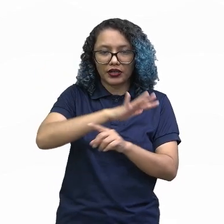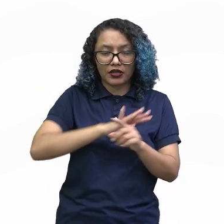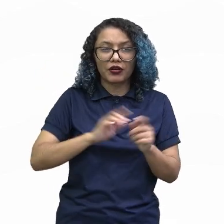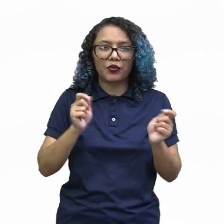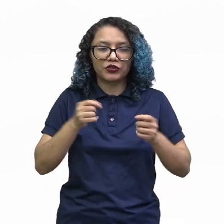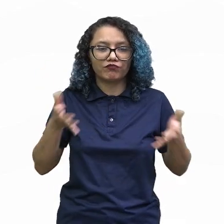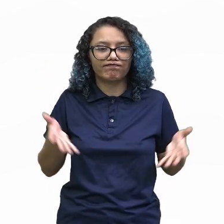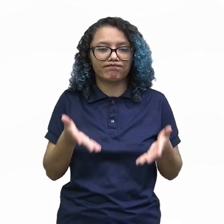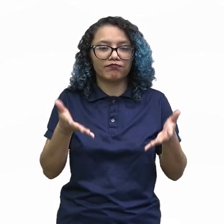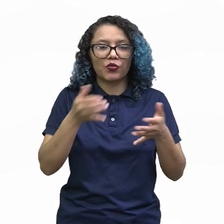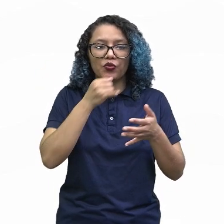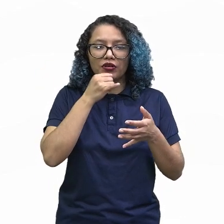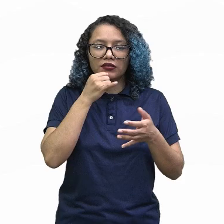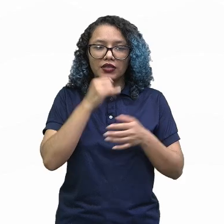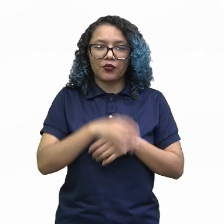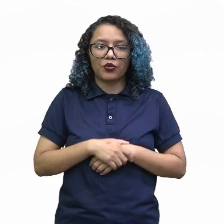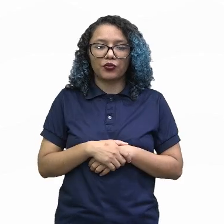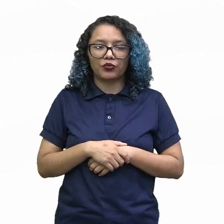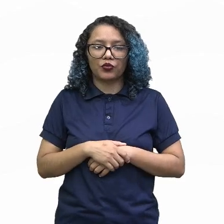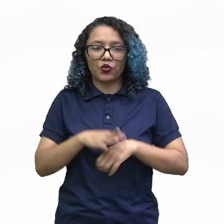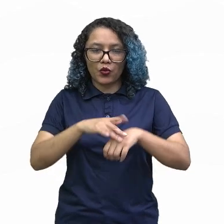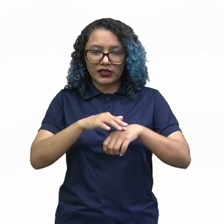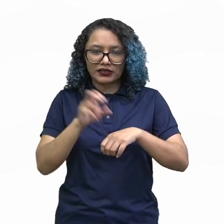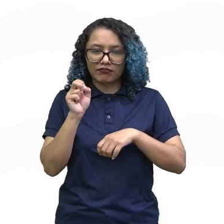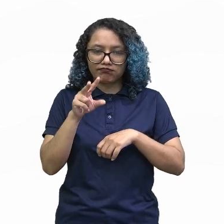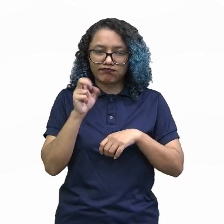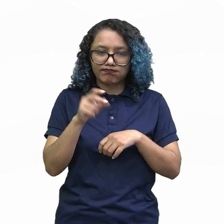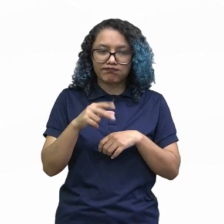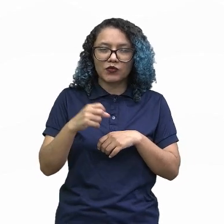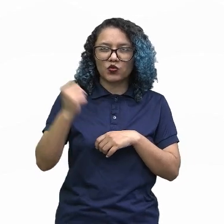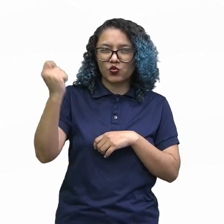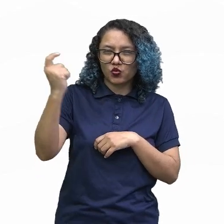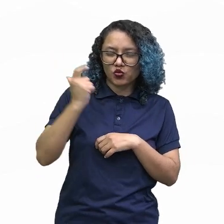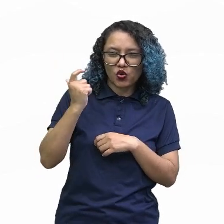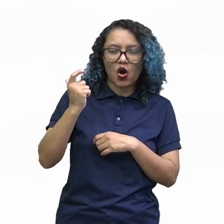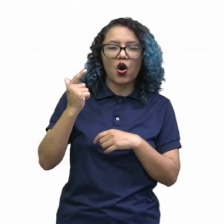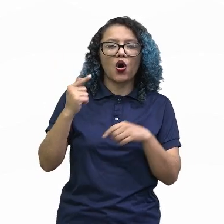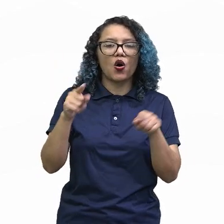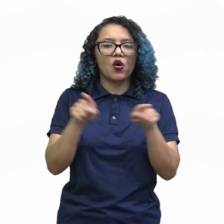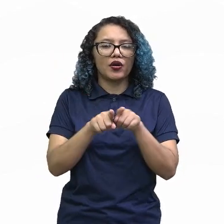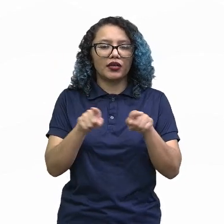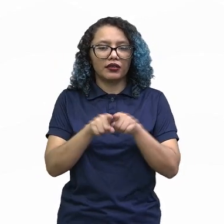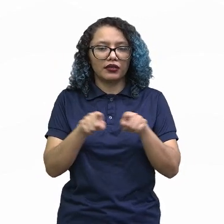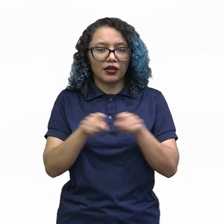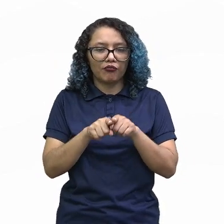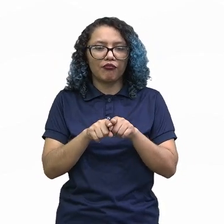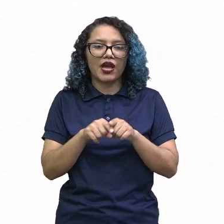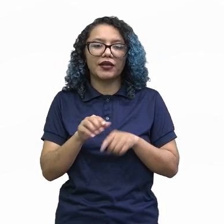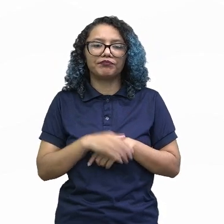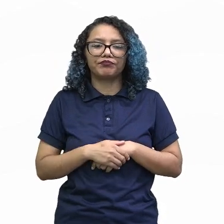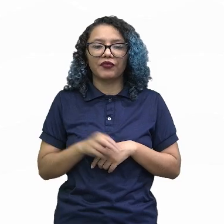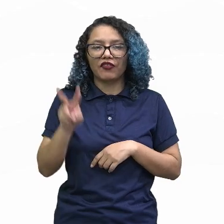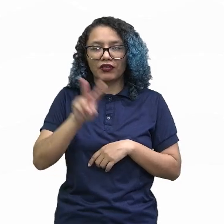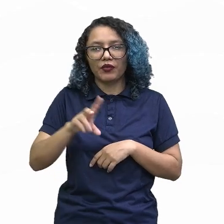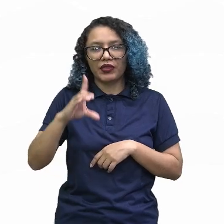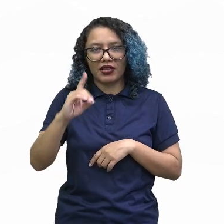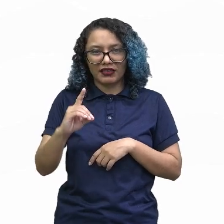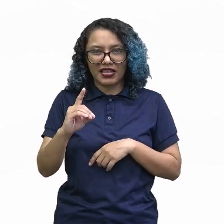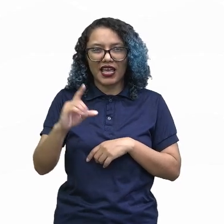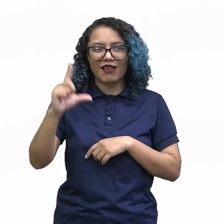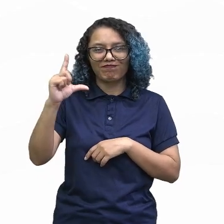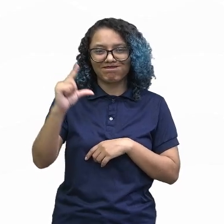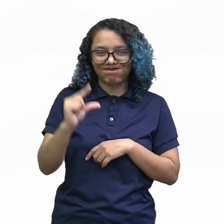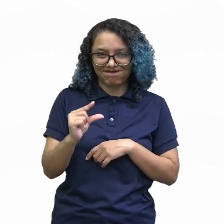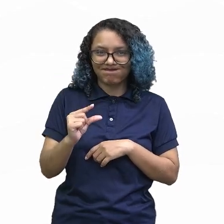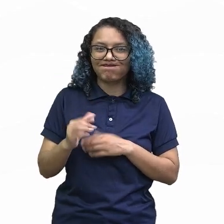como infecções virais, exposição ao sol e, consequente, níveis baixos de vitamina D